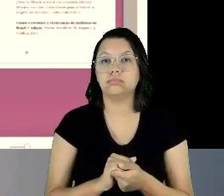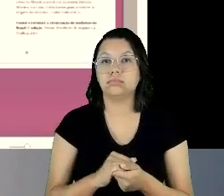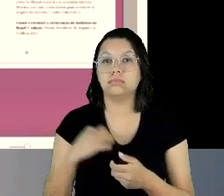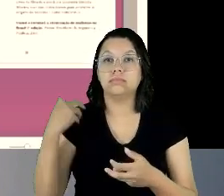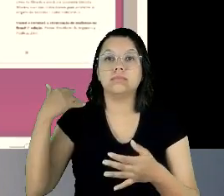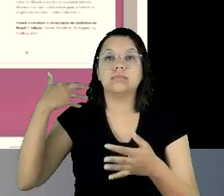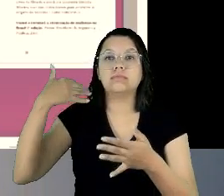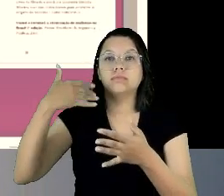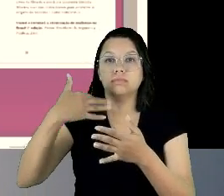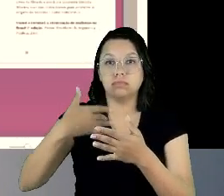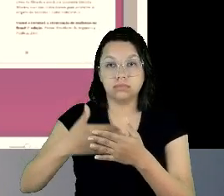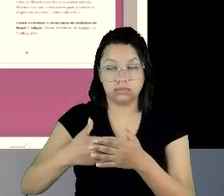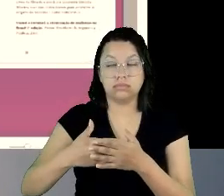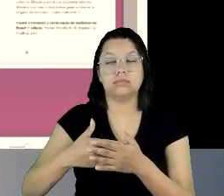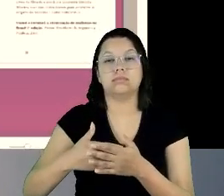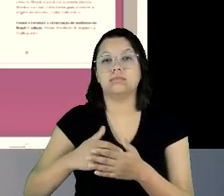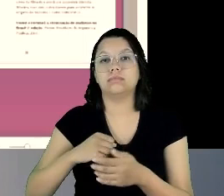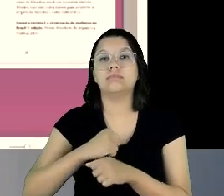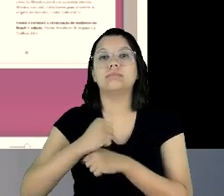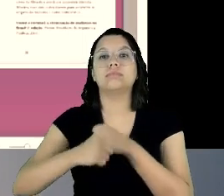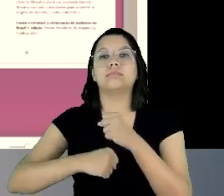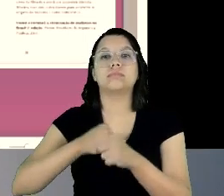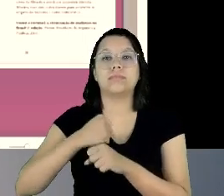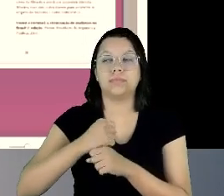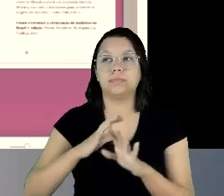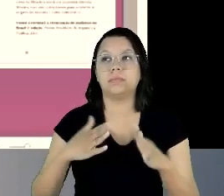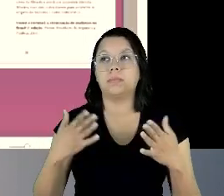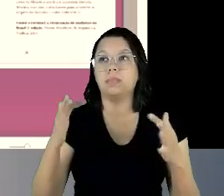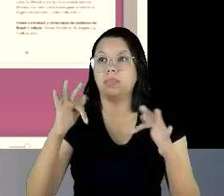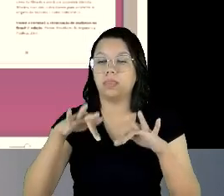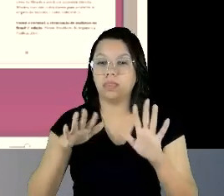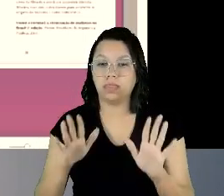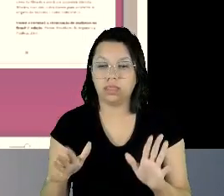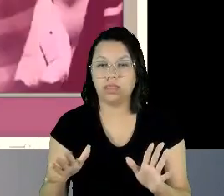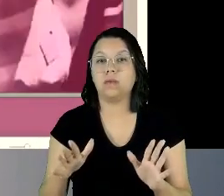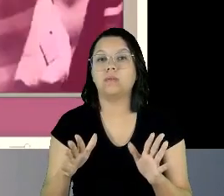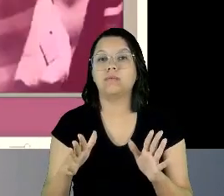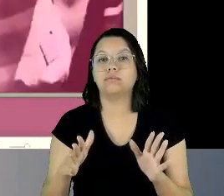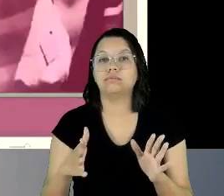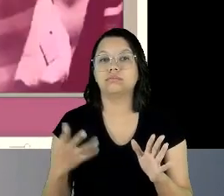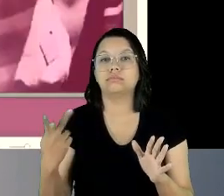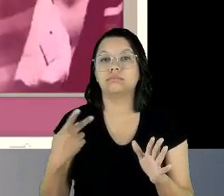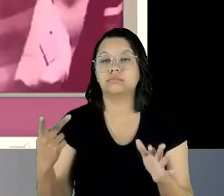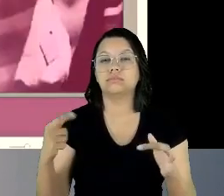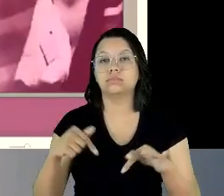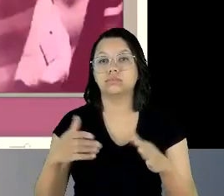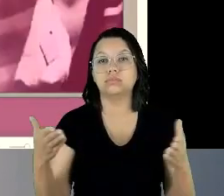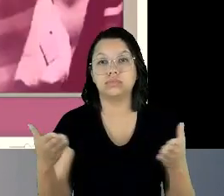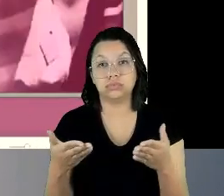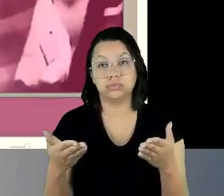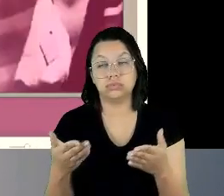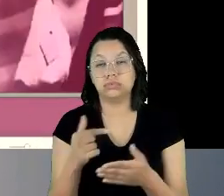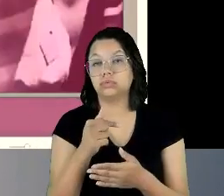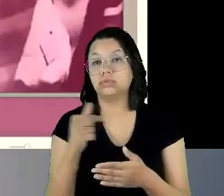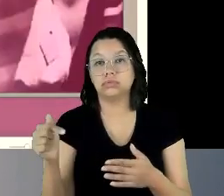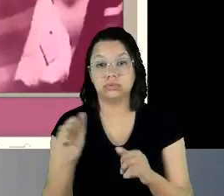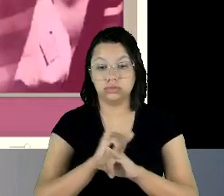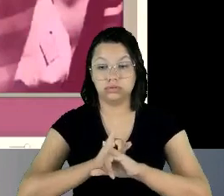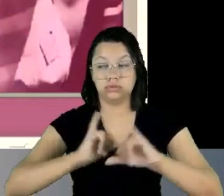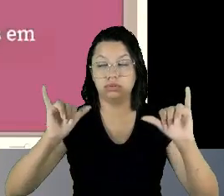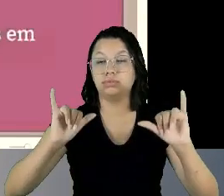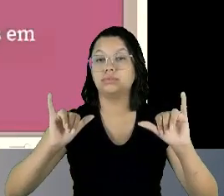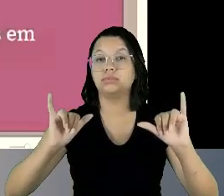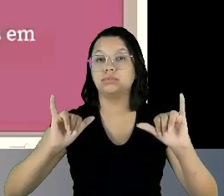ao longo dos próximos anos. Então, por fim, onde estamos nessa semana, nesse